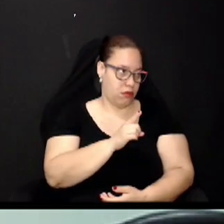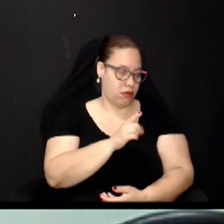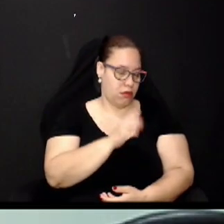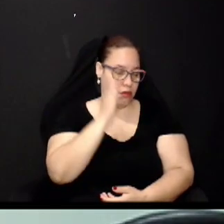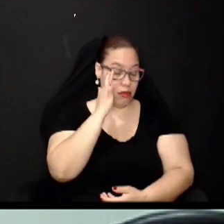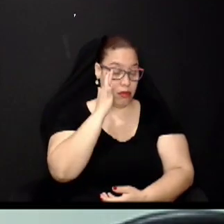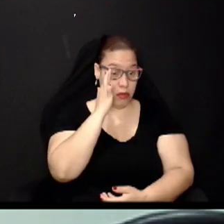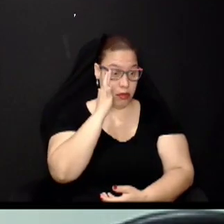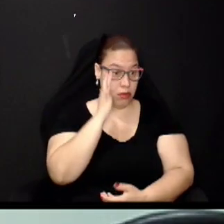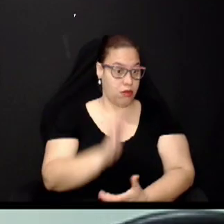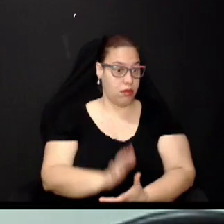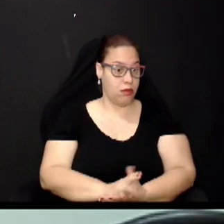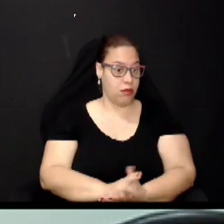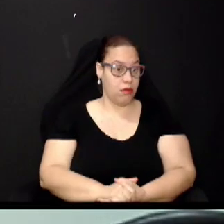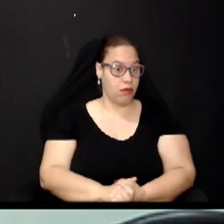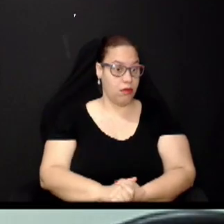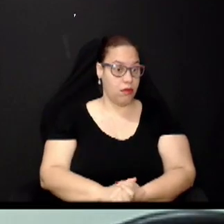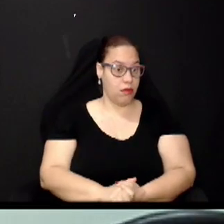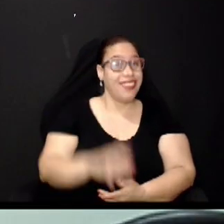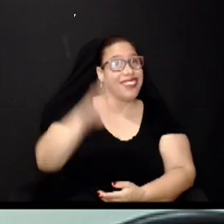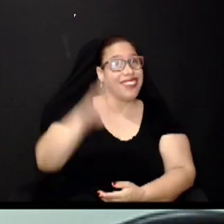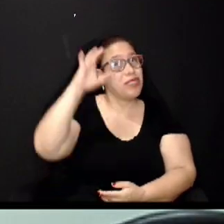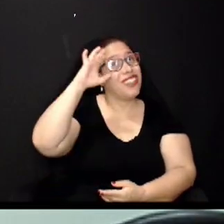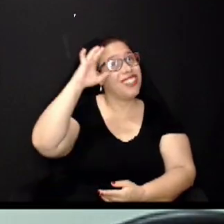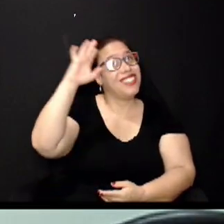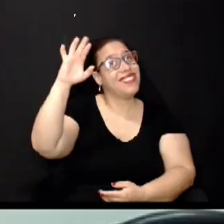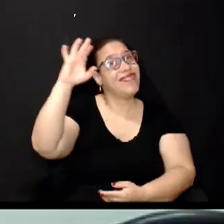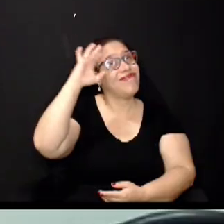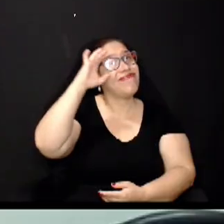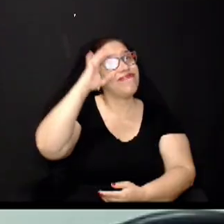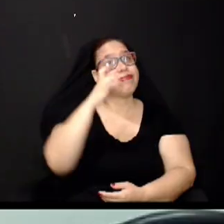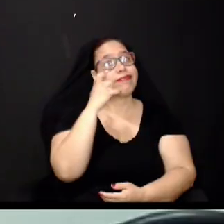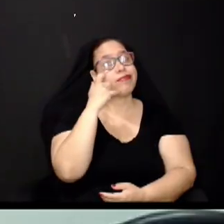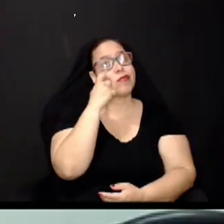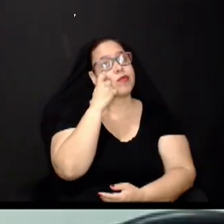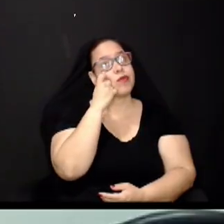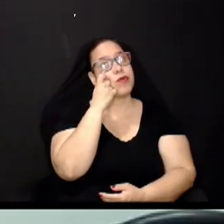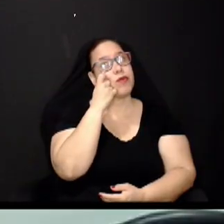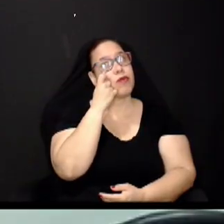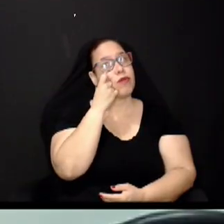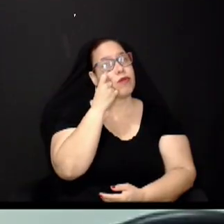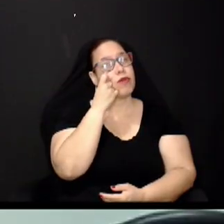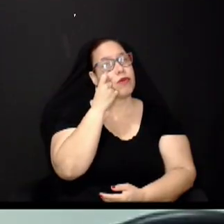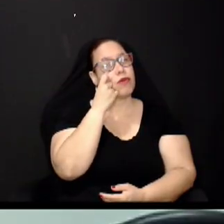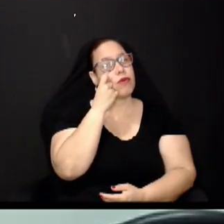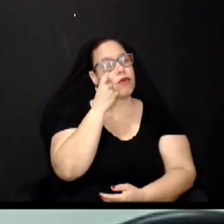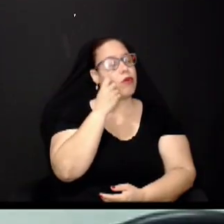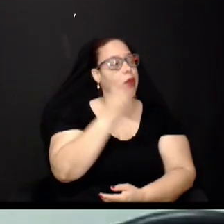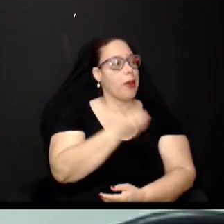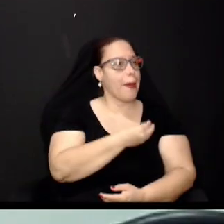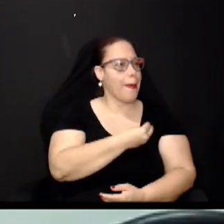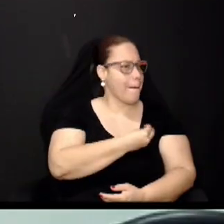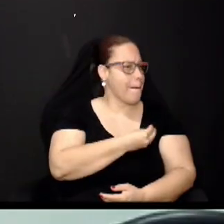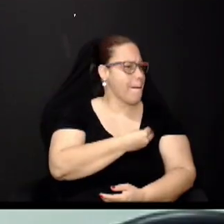a gente idealiza, né, quando essa paixão ela é vivida de maneira muito